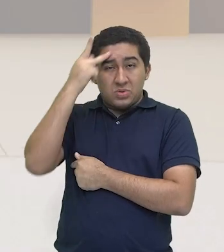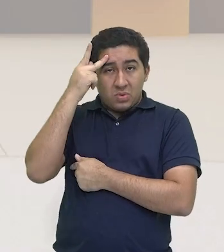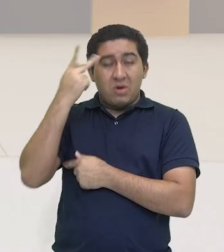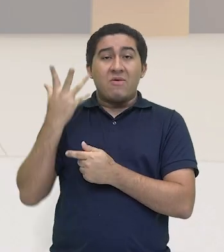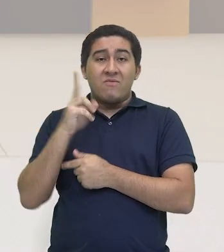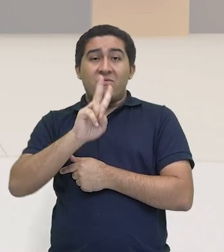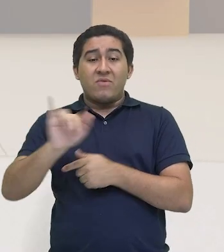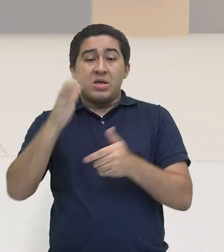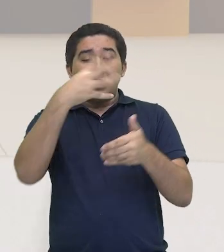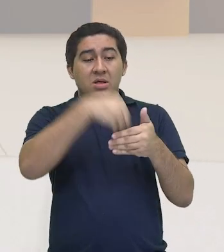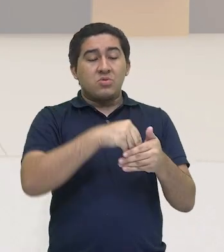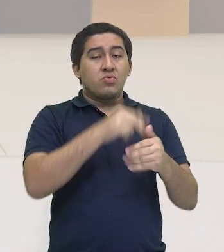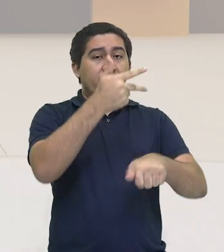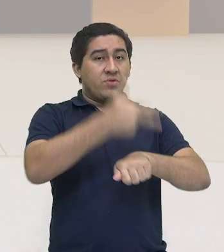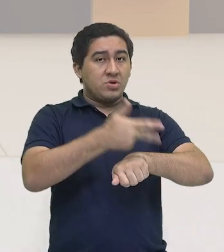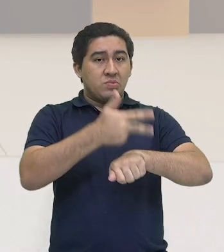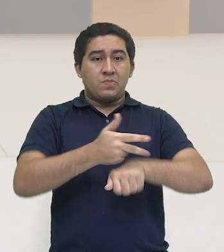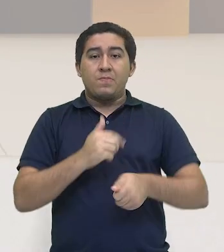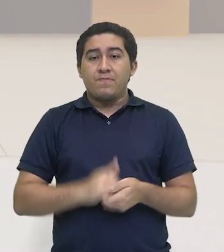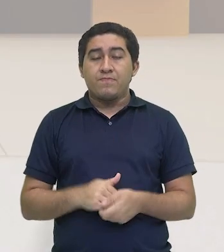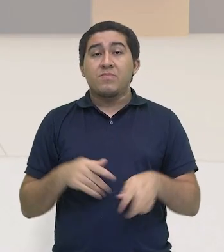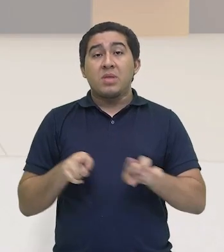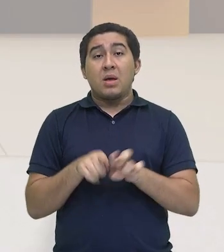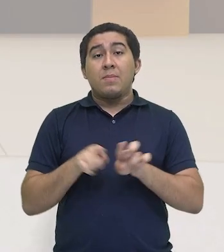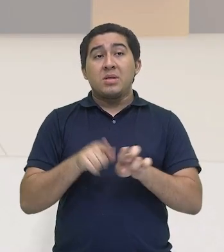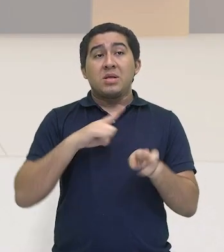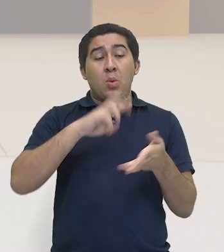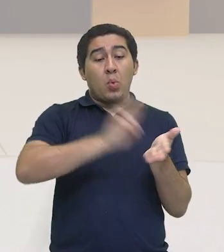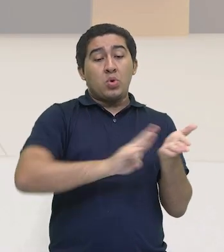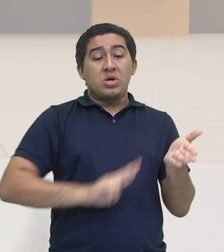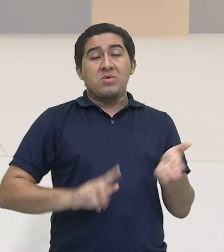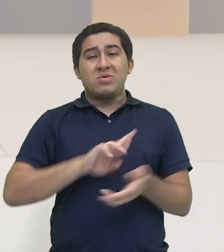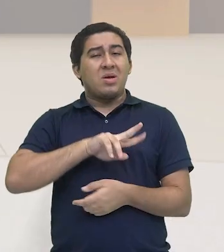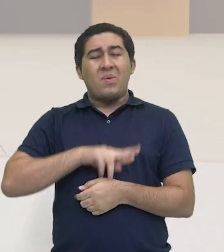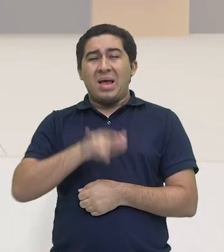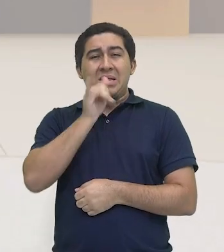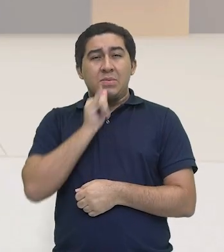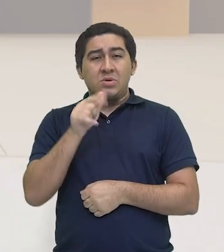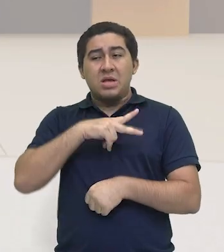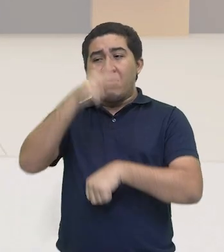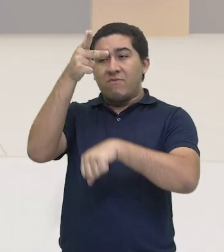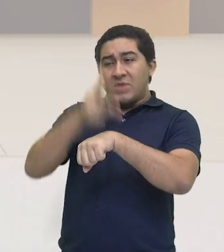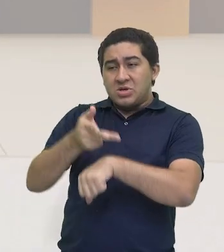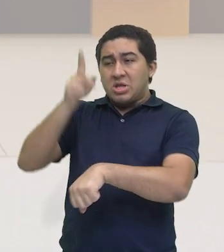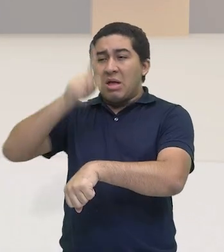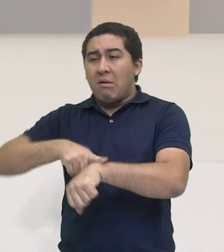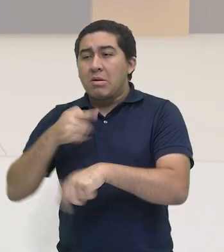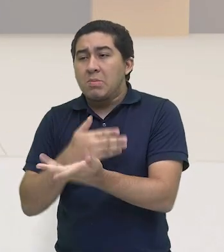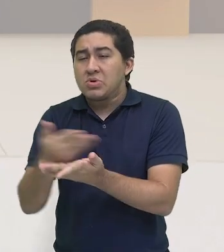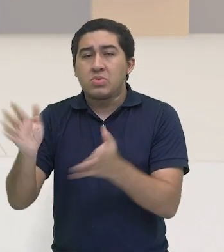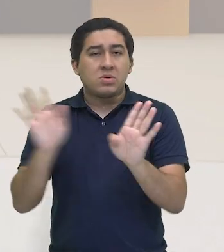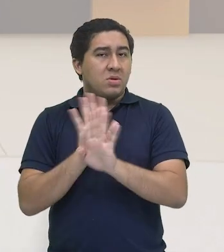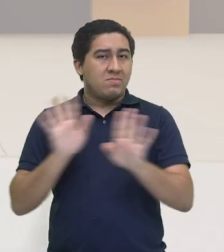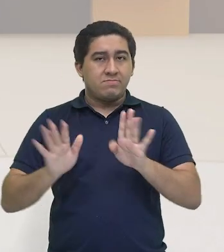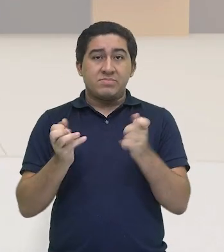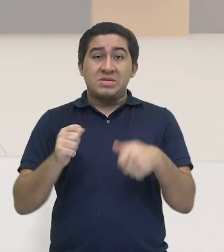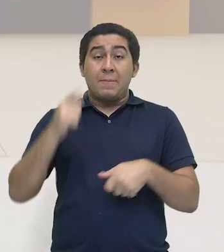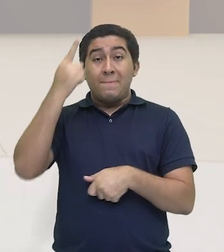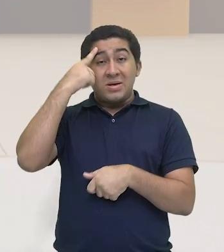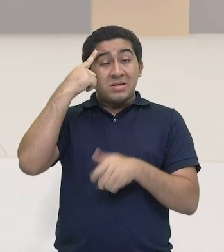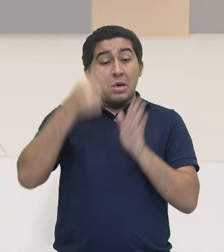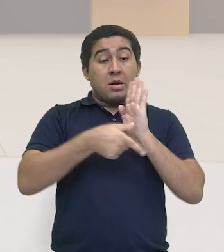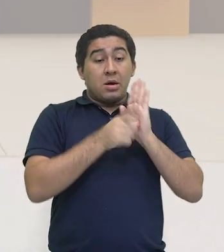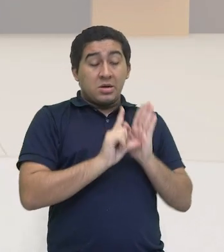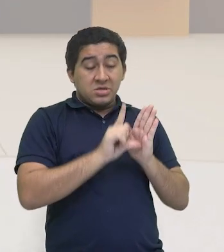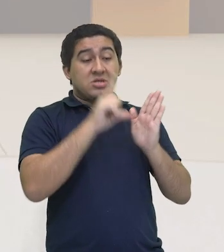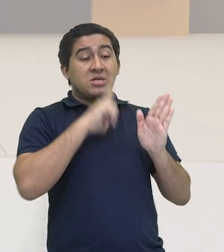tá bom, gente? Além disso, nós temos o roteiro. A gente não vai chegar lá gravando. Professora Cláudia, não dá, gente. A gente precisa pensar, olha,